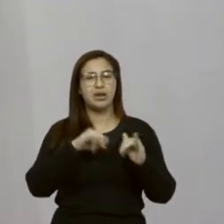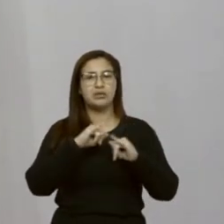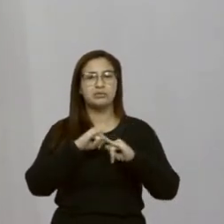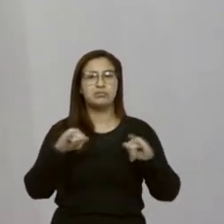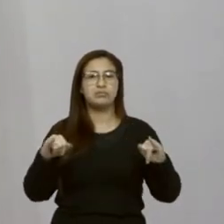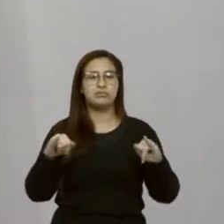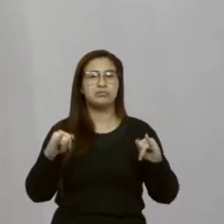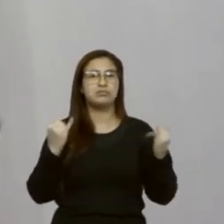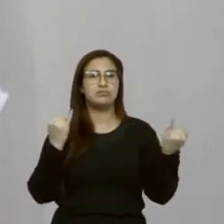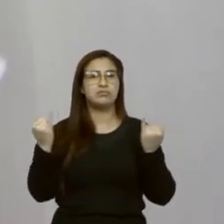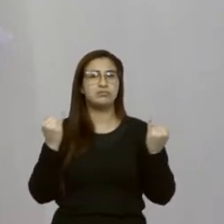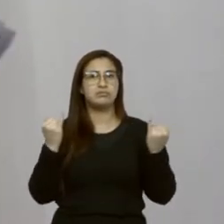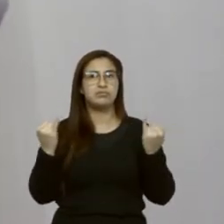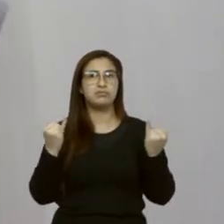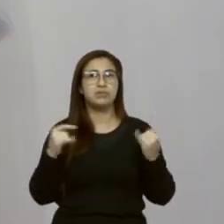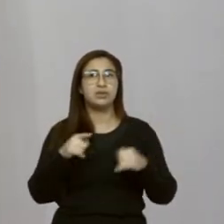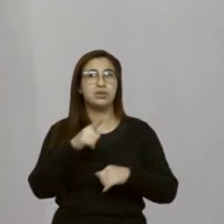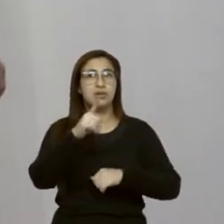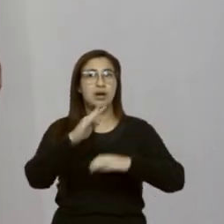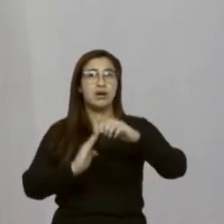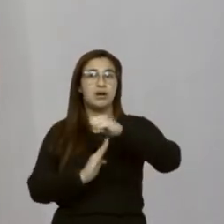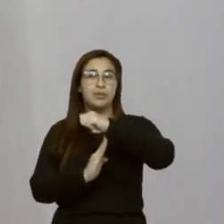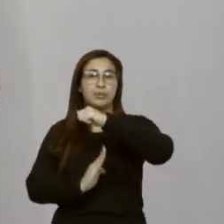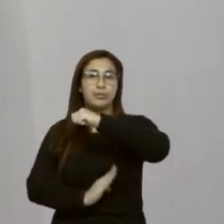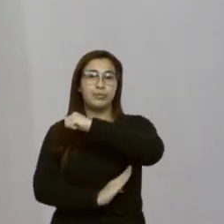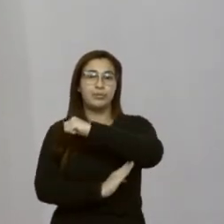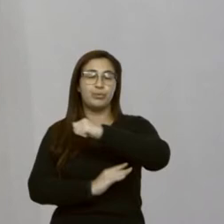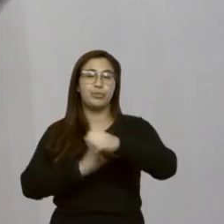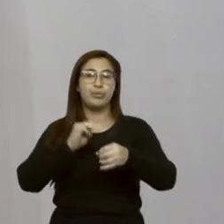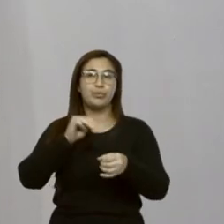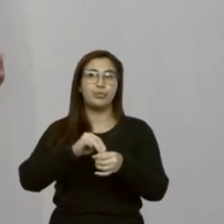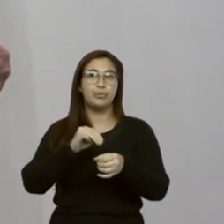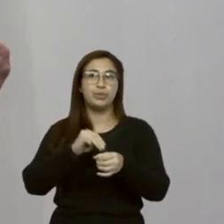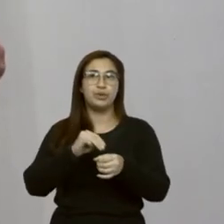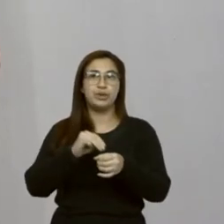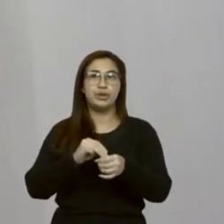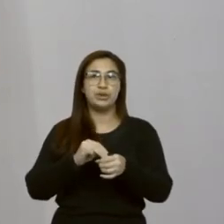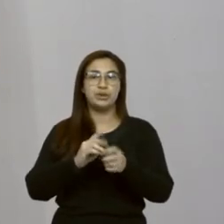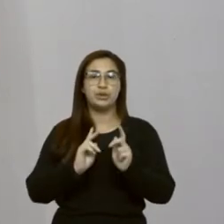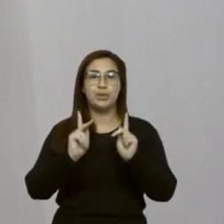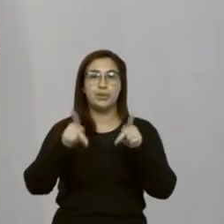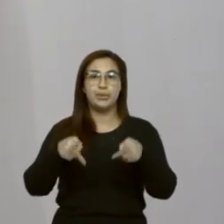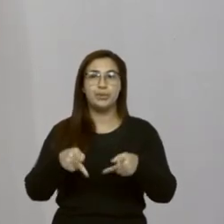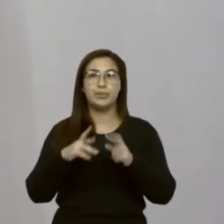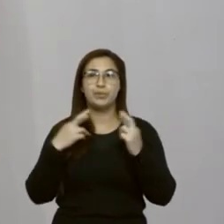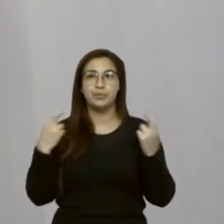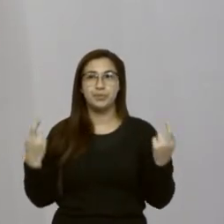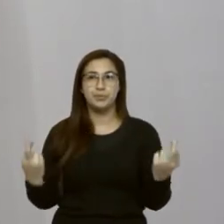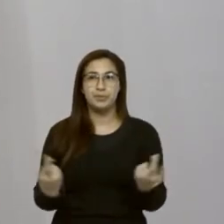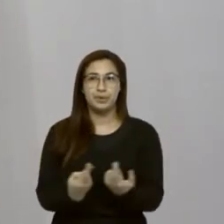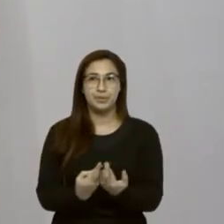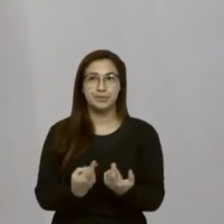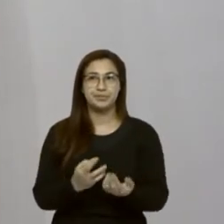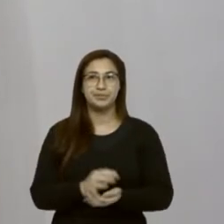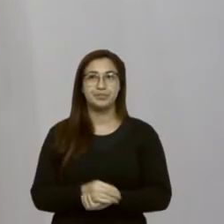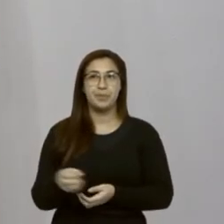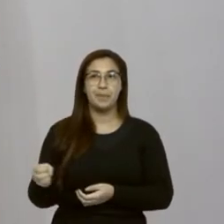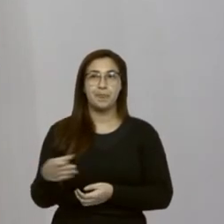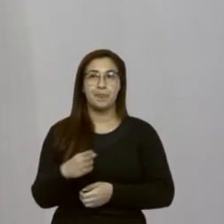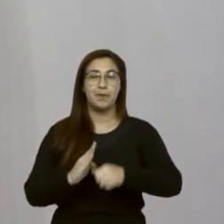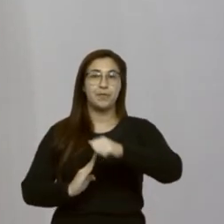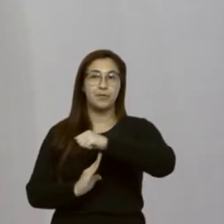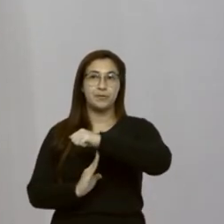nossa ponte lá do município de Pouso Redondo. Nova ponte.